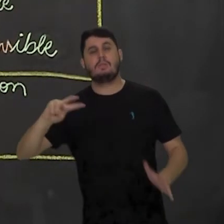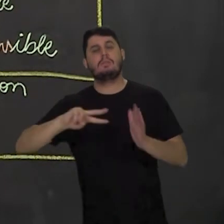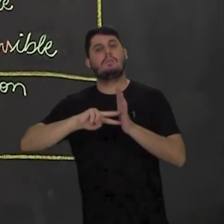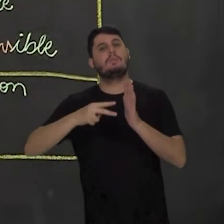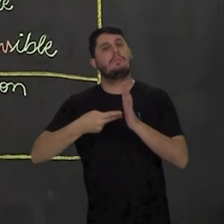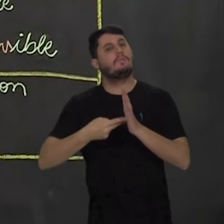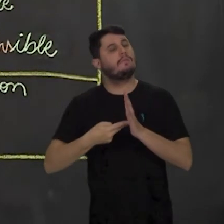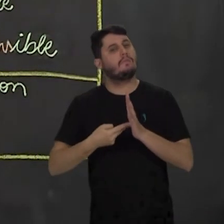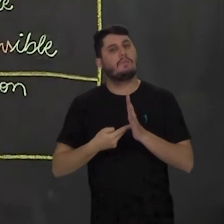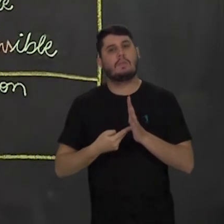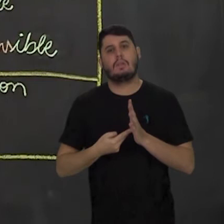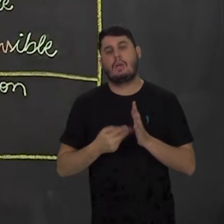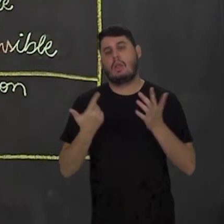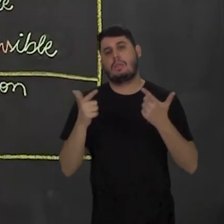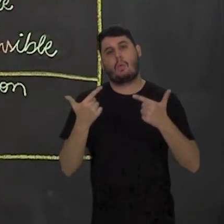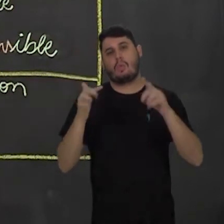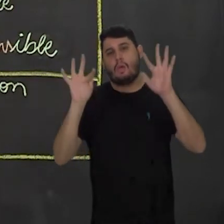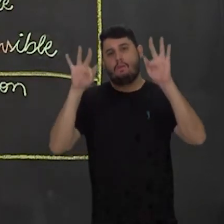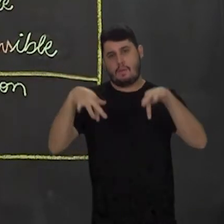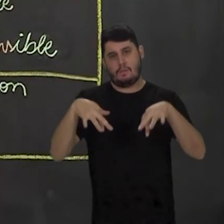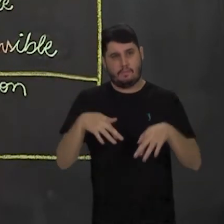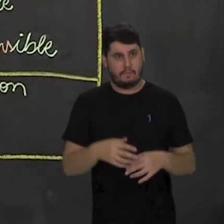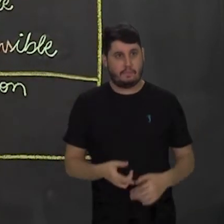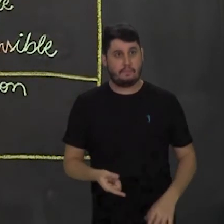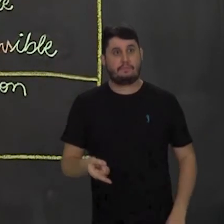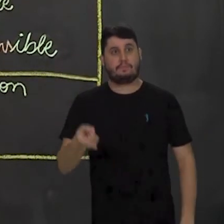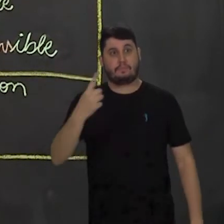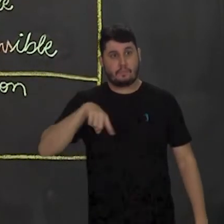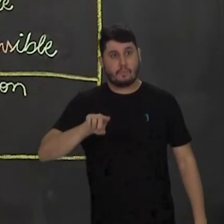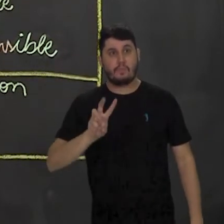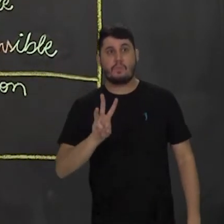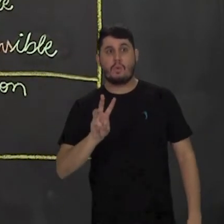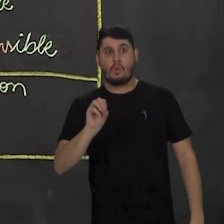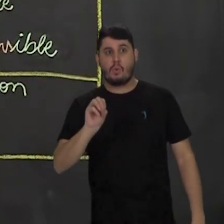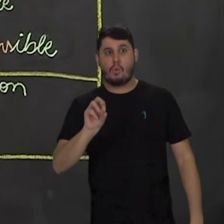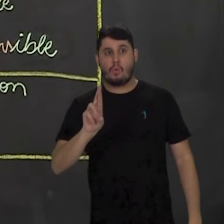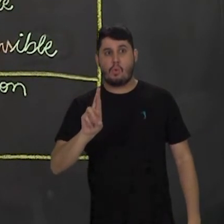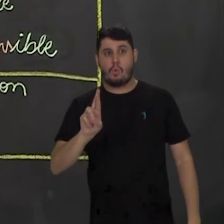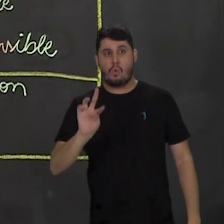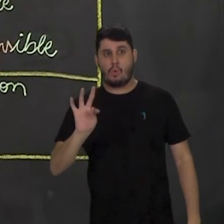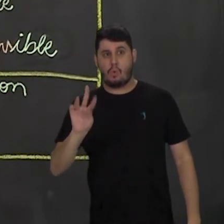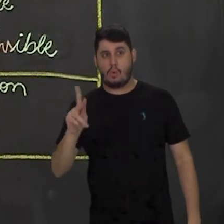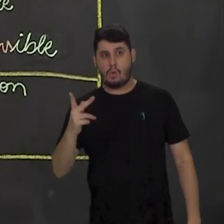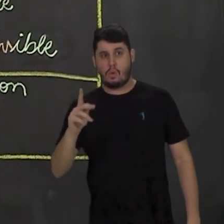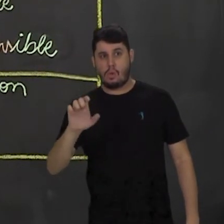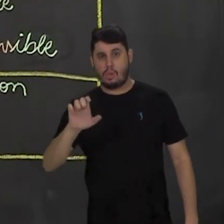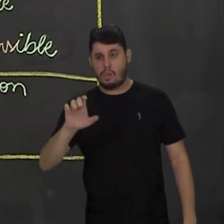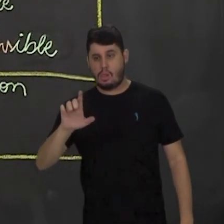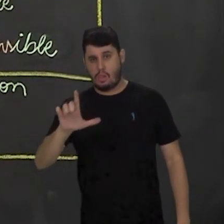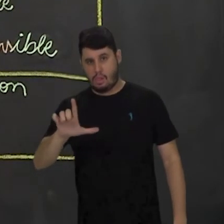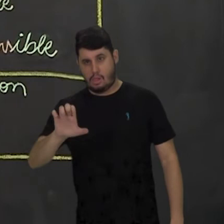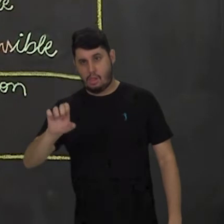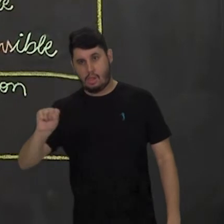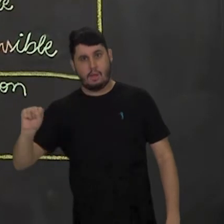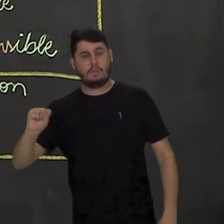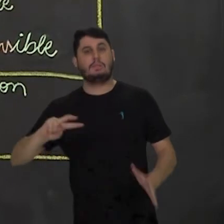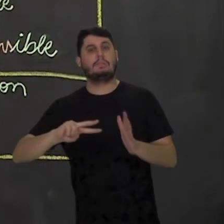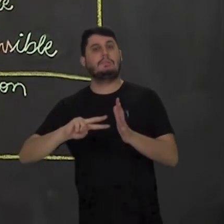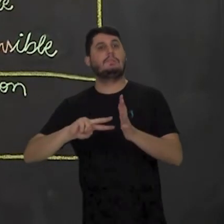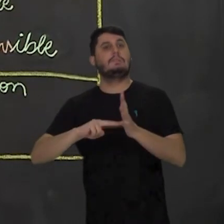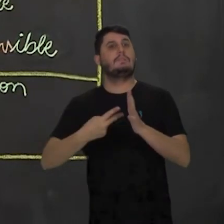fim. Worth é valor. Se eu tenho algo que é worthless, something is